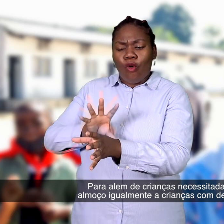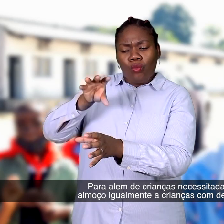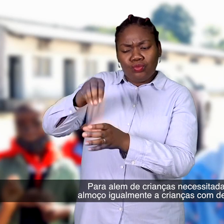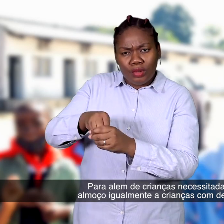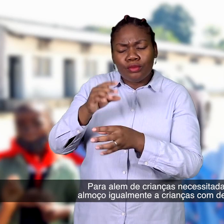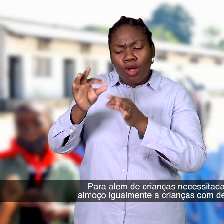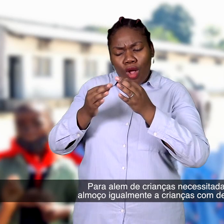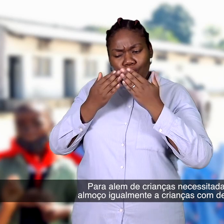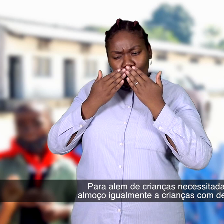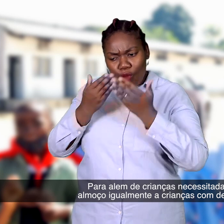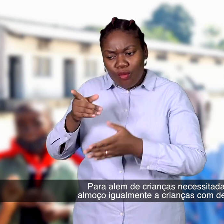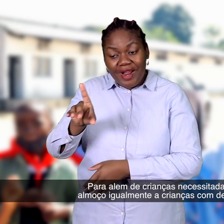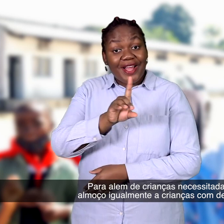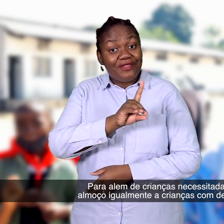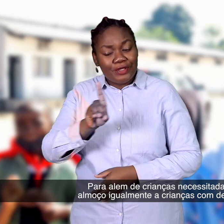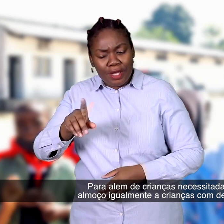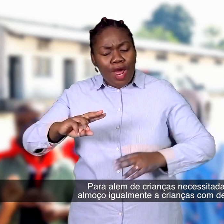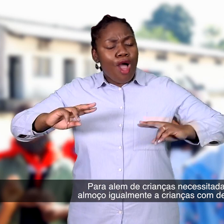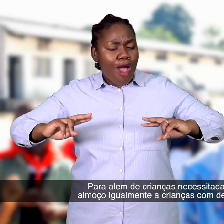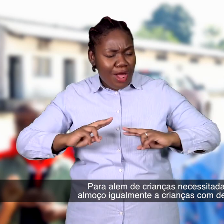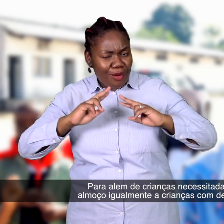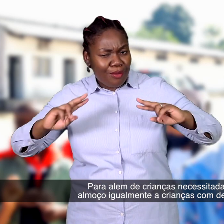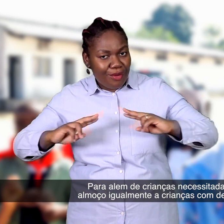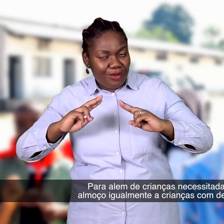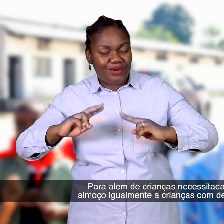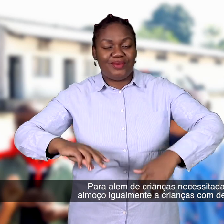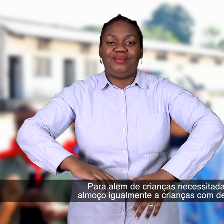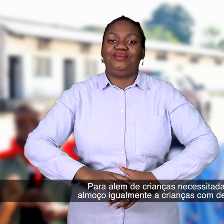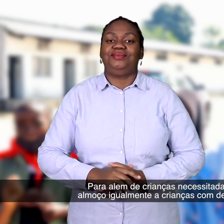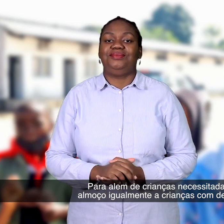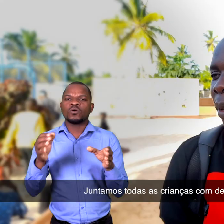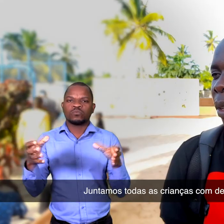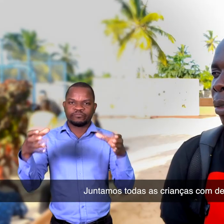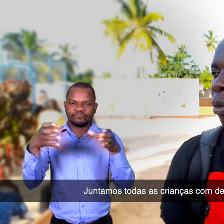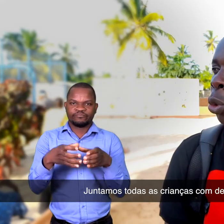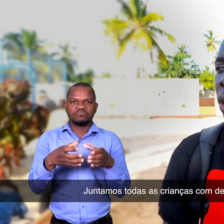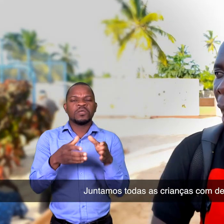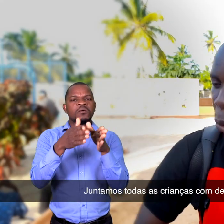o evento ofereceu o almoço igualmente a crianças com deficiência e vulneráveis.